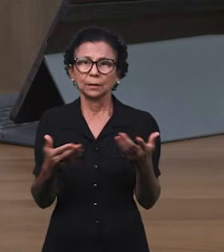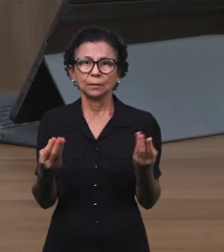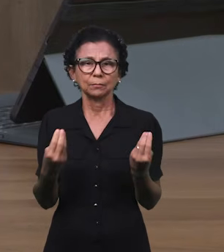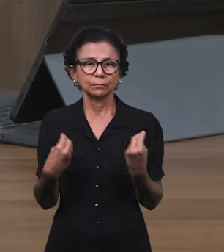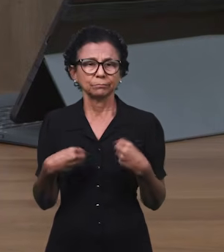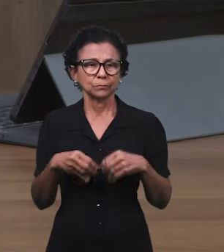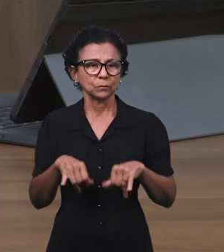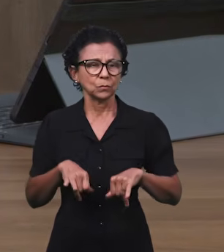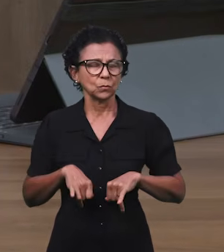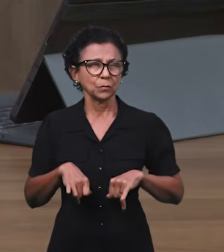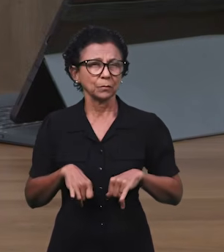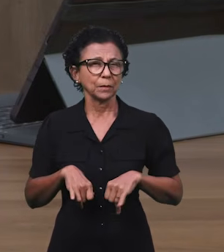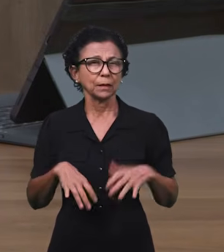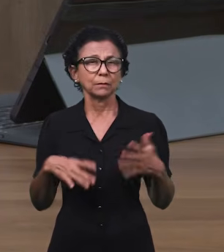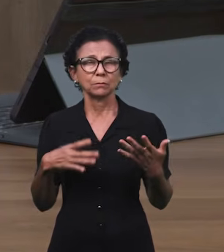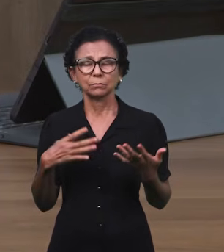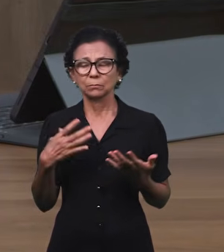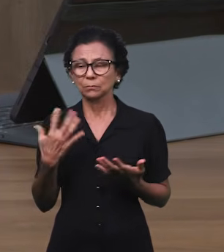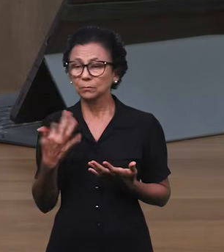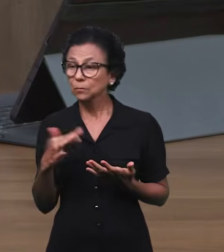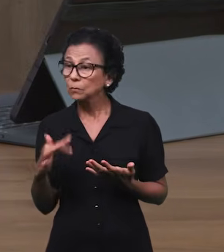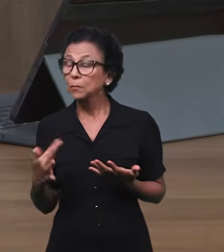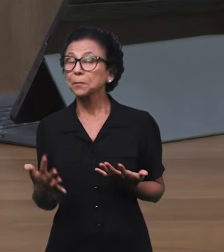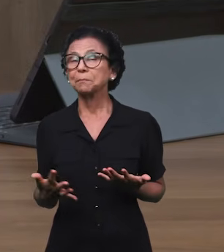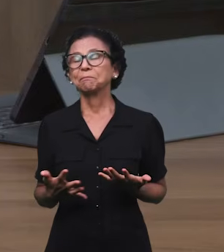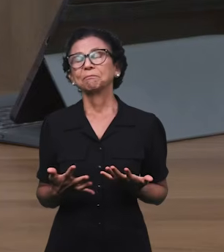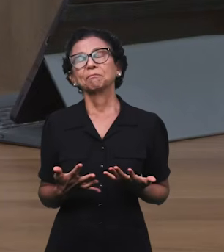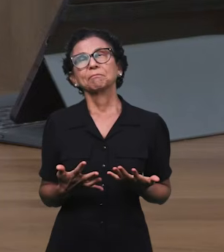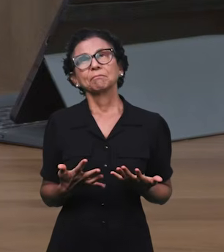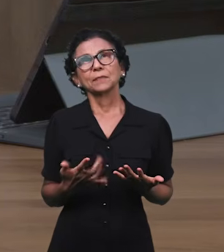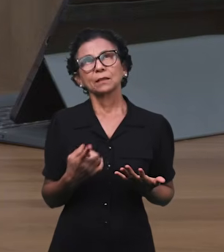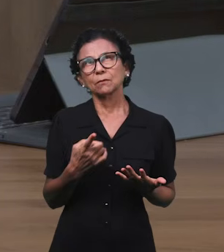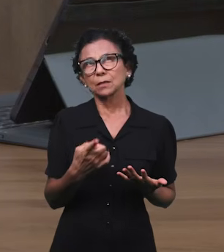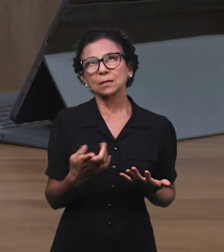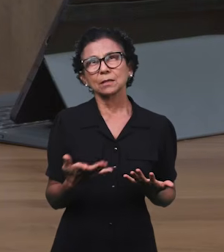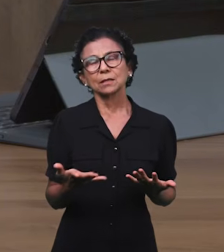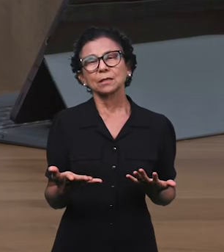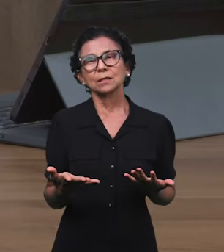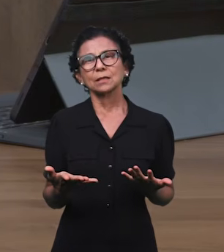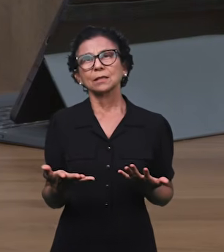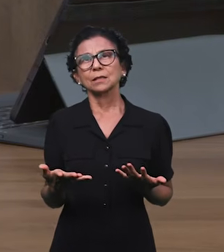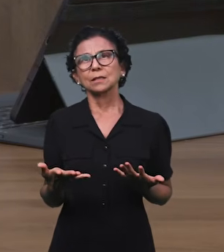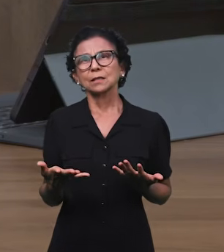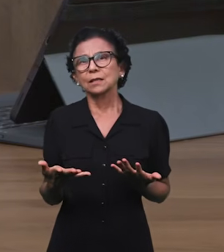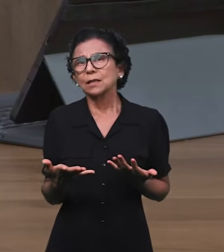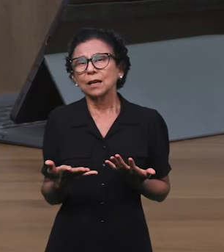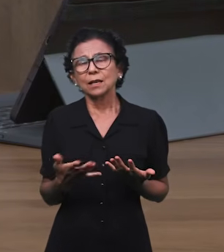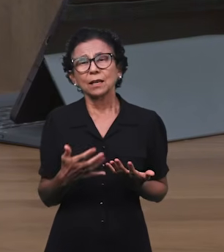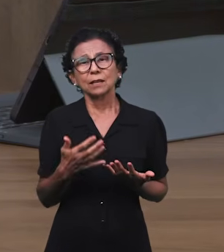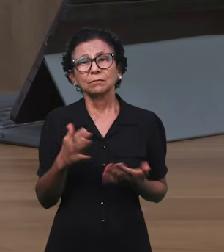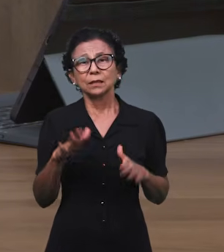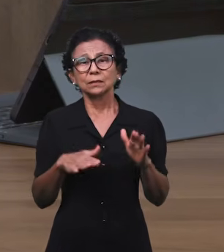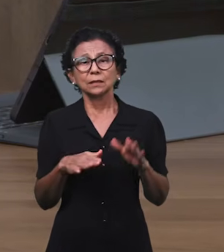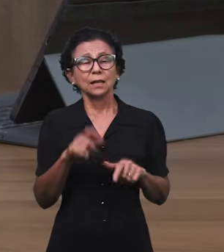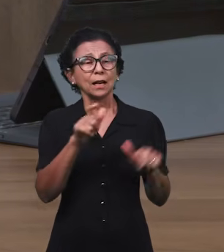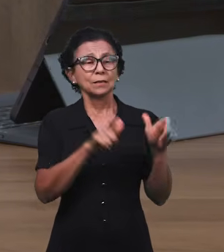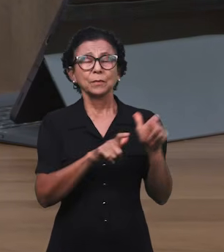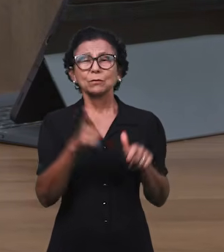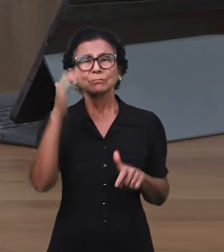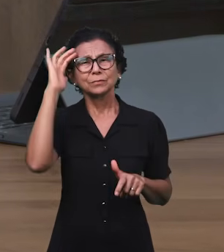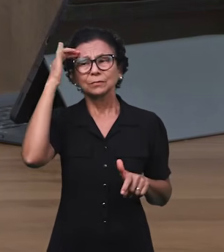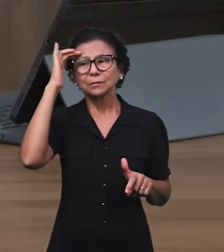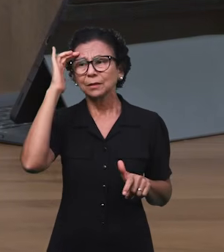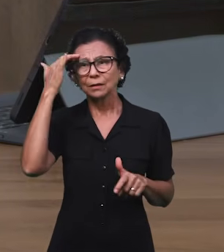momento de sofrimento, um momento de dor, que você pode não ser vista, não ser compreendida, como é